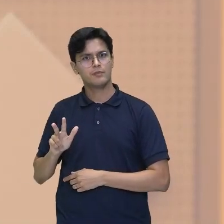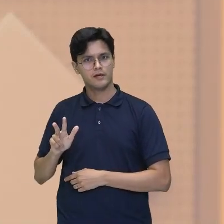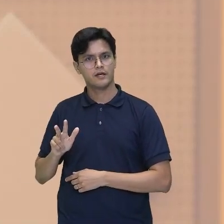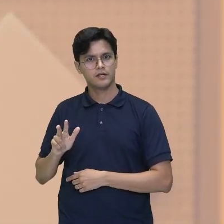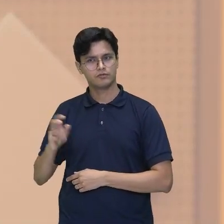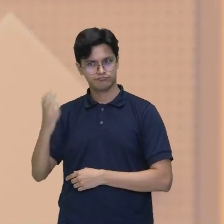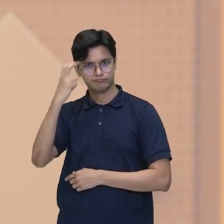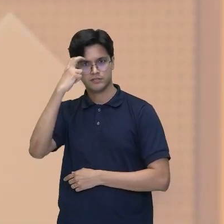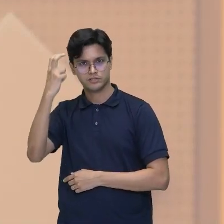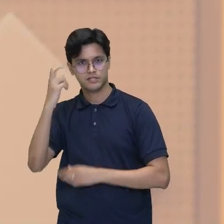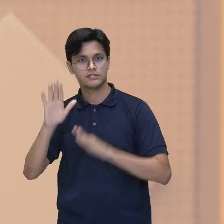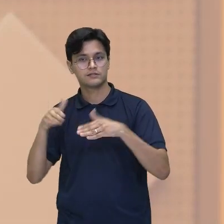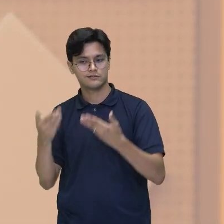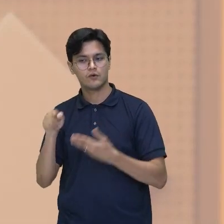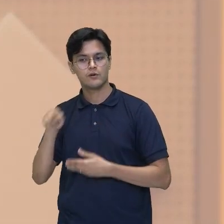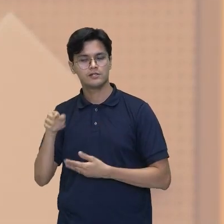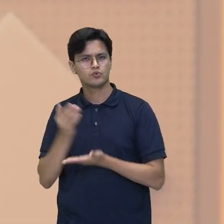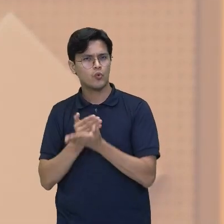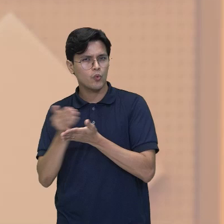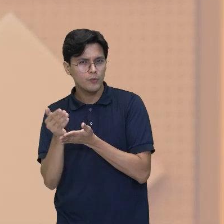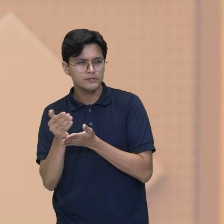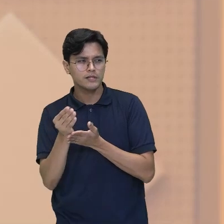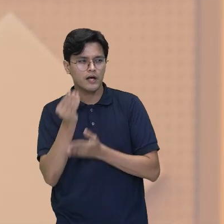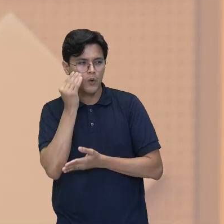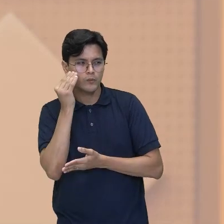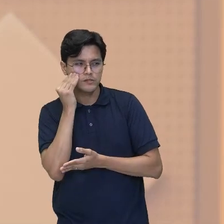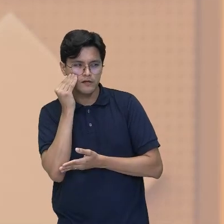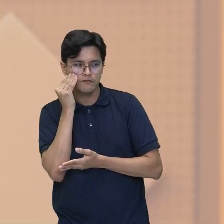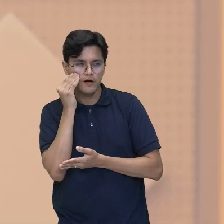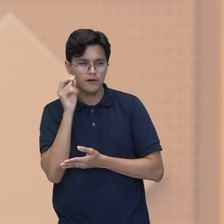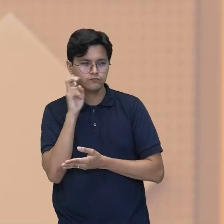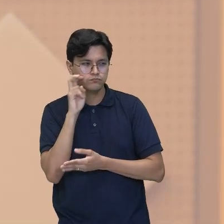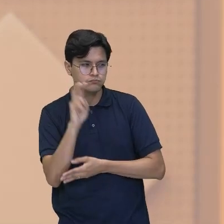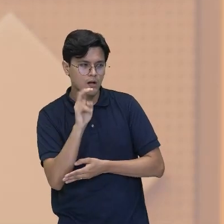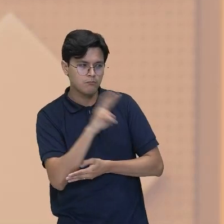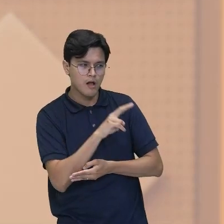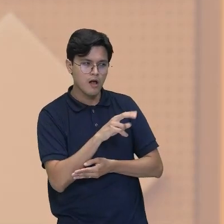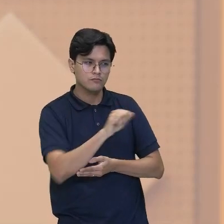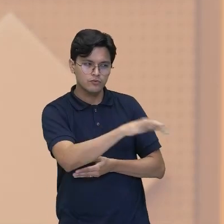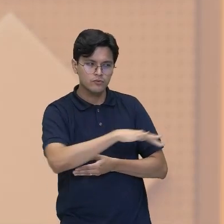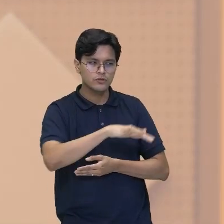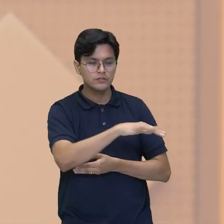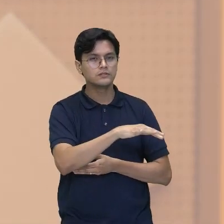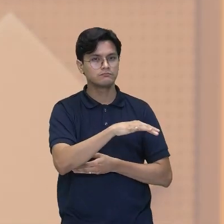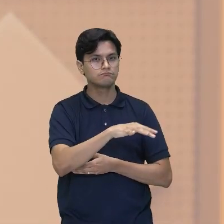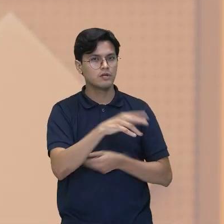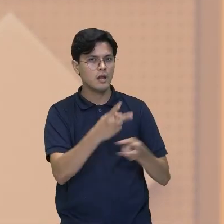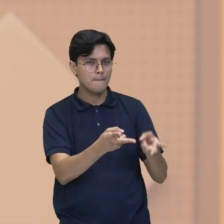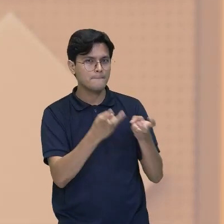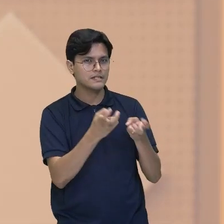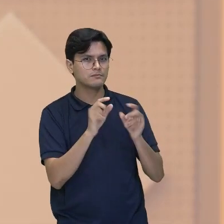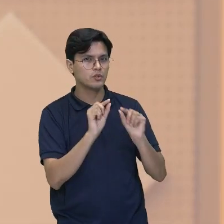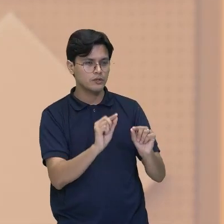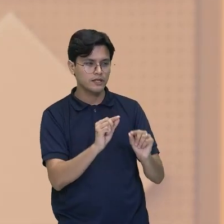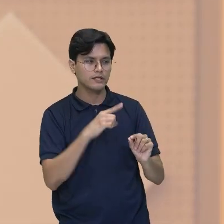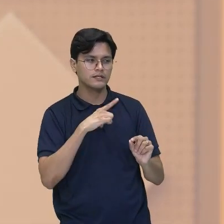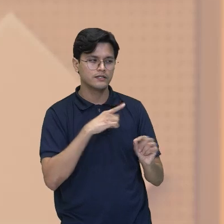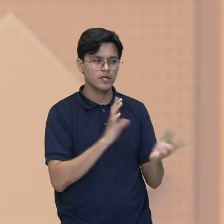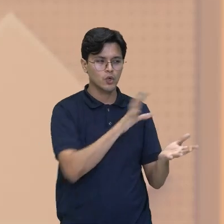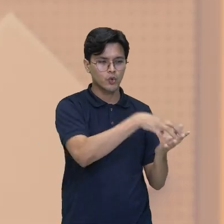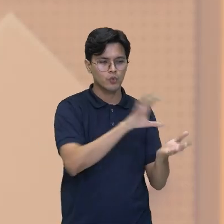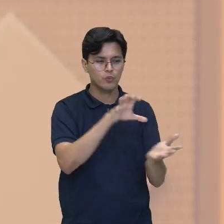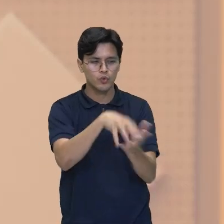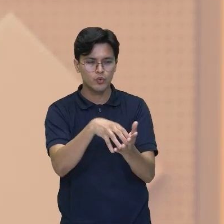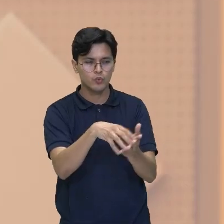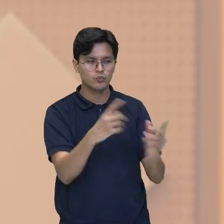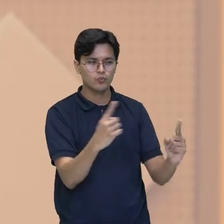região. E quando eles observavam a região, eles viam que haviam, né, certas rachaduras nesses impérios. Então,